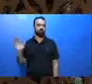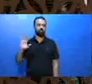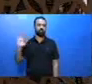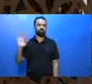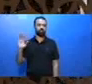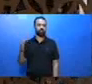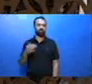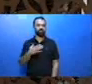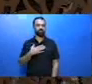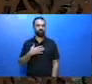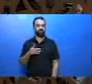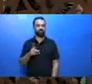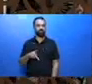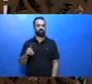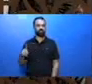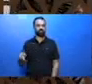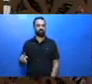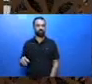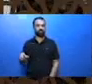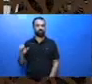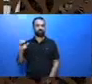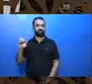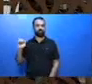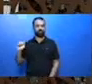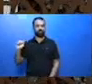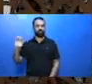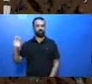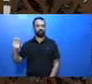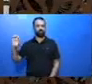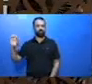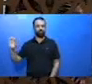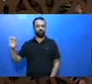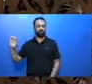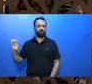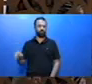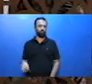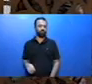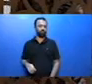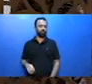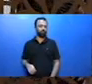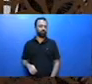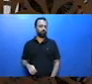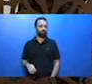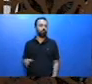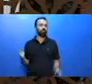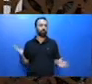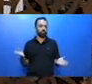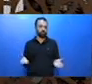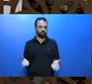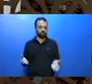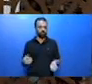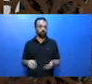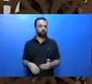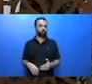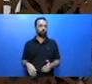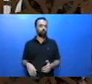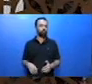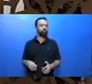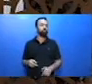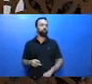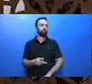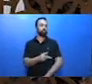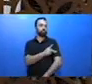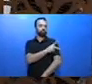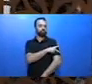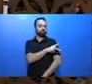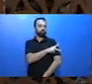Olá, meu nome é Fabiana, sou professora do Atendimento Educacional Especializado e hoje a nossa aula será do segundo